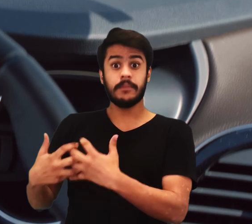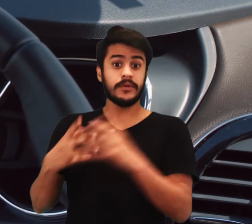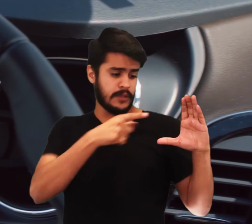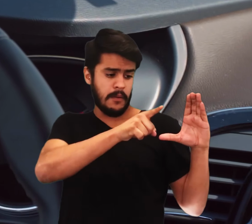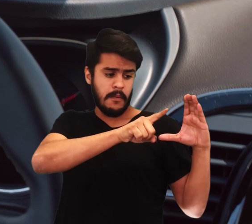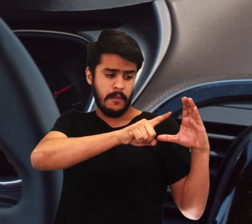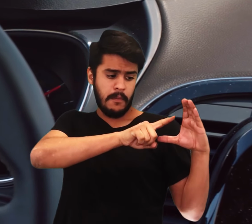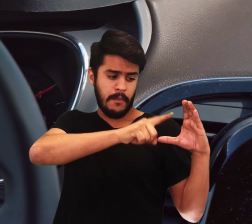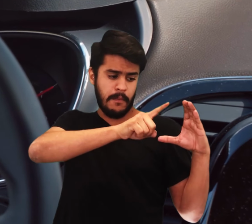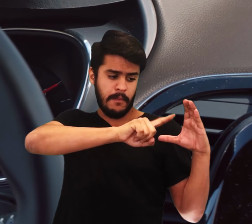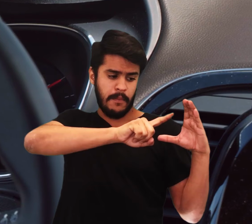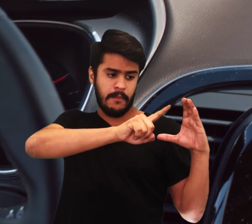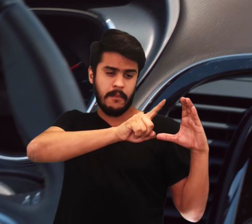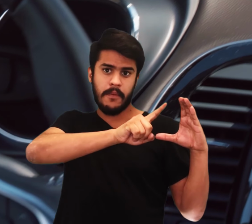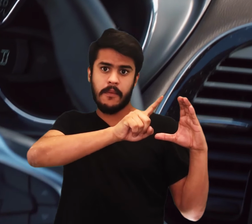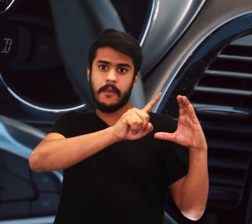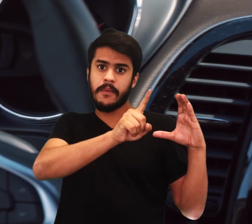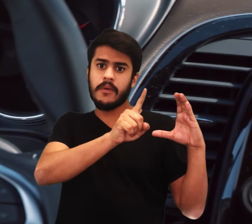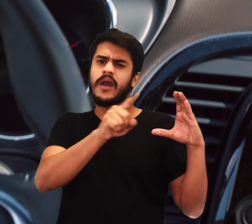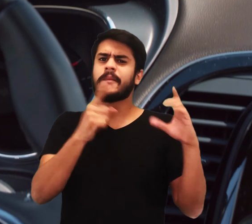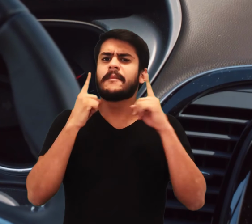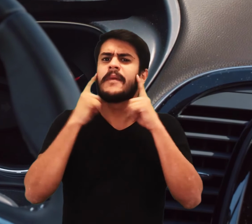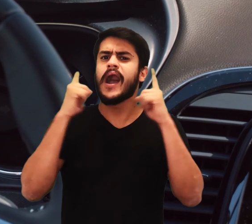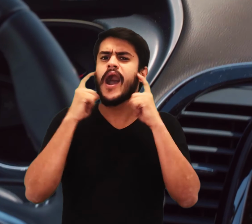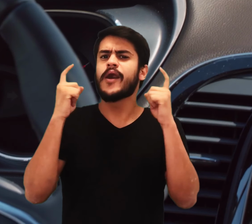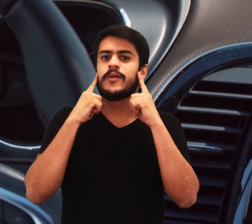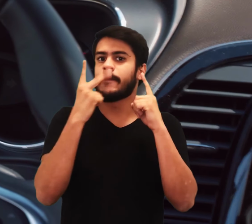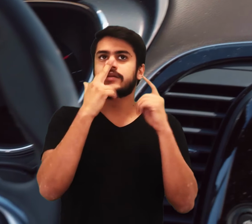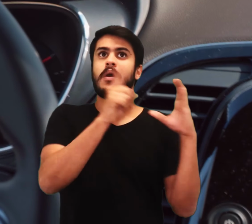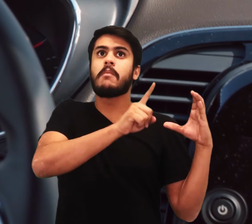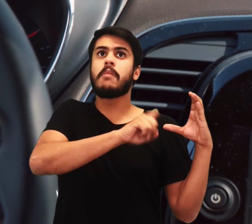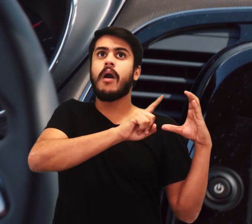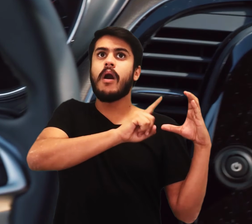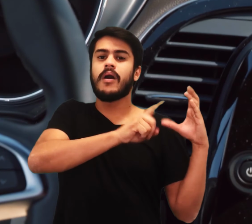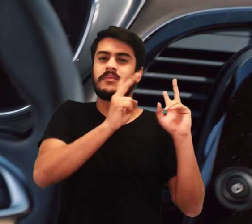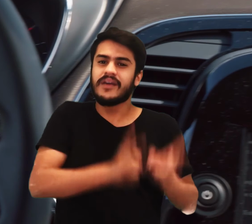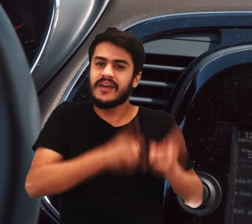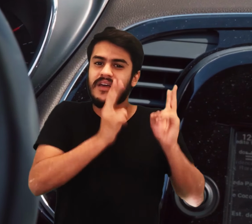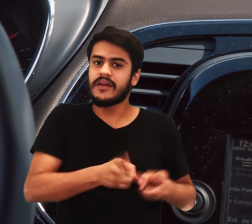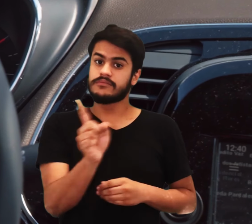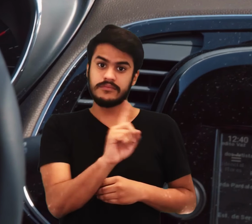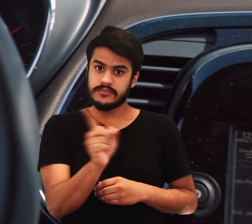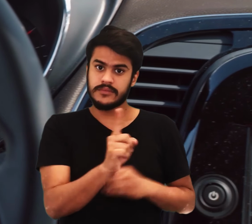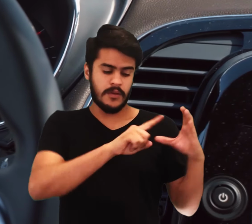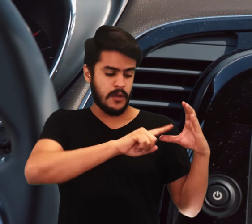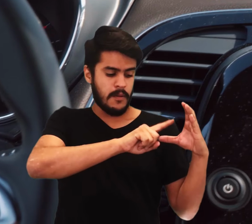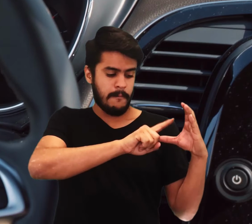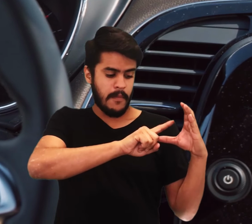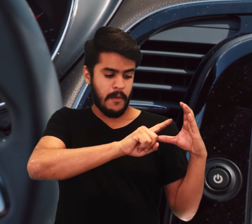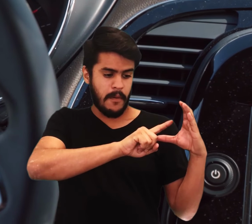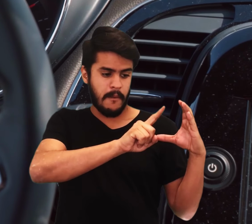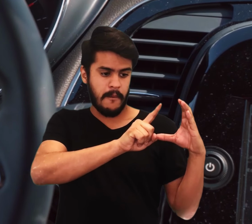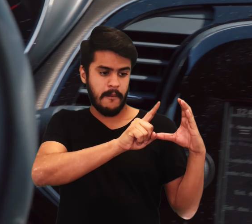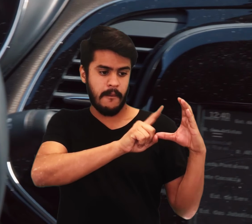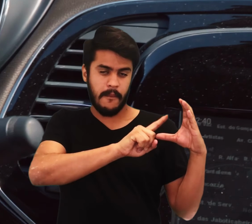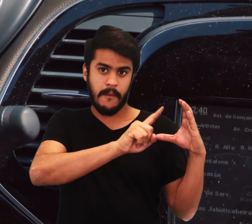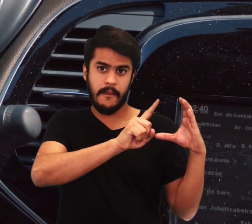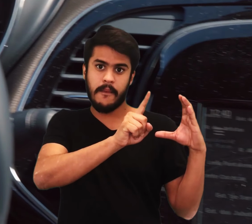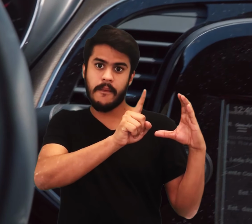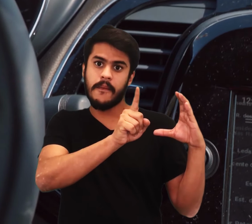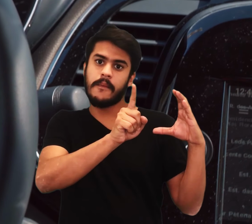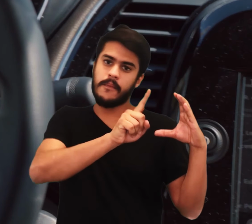ali, uma em cima da outra ali, realmente, né? Então, só... Mas, para ter um conforto acústico, para não ficar travado numa rotação, ó. 5.500 para